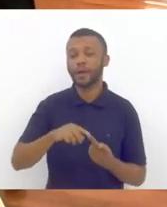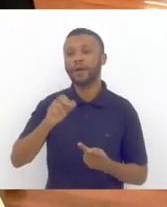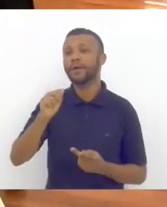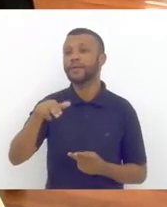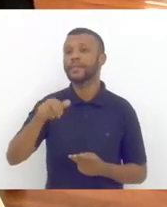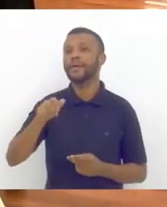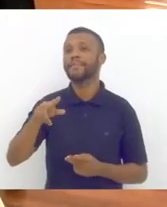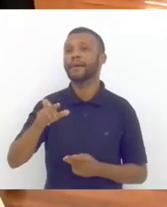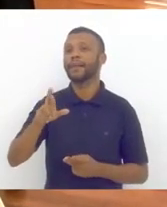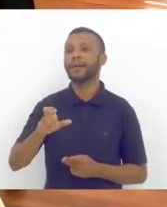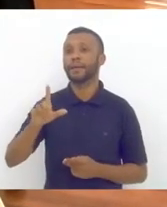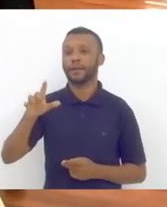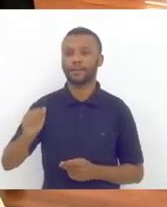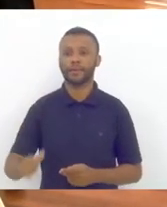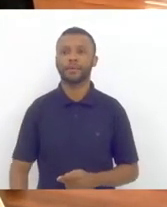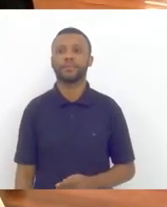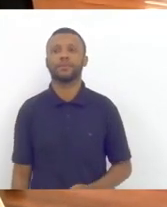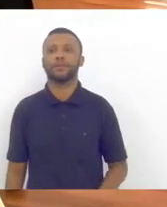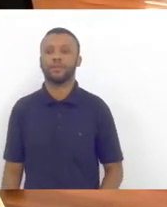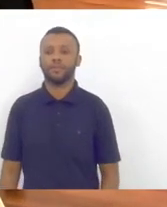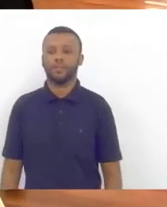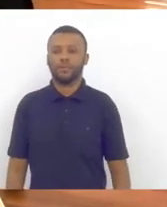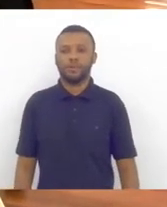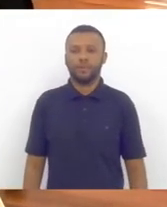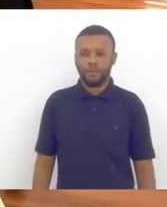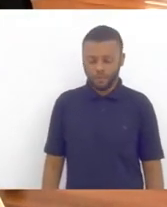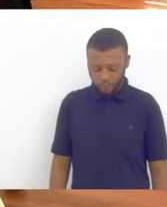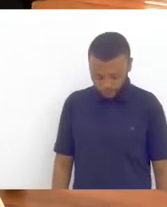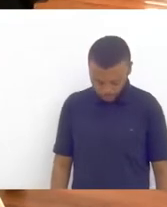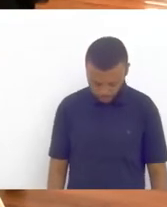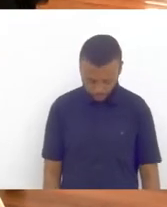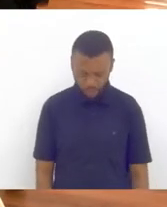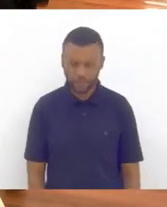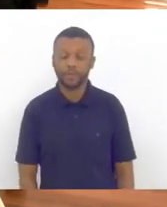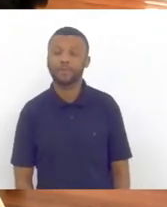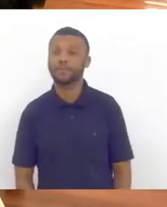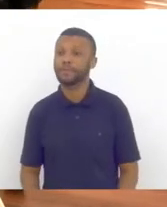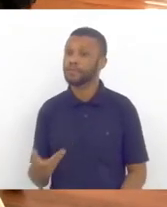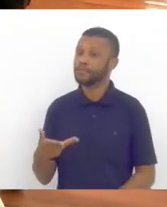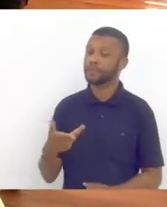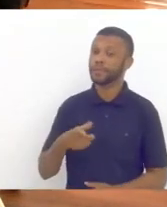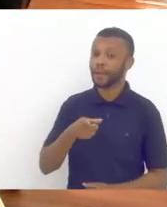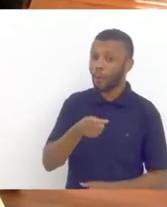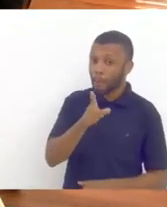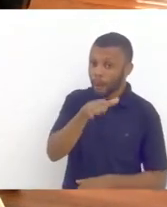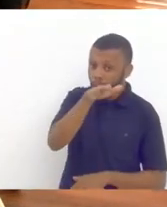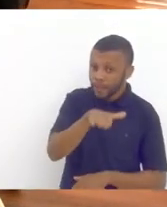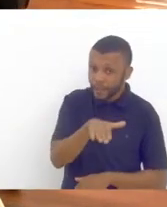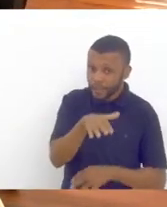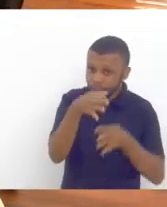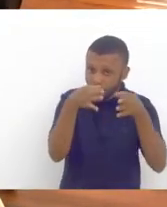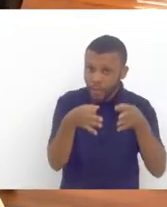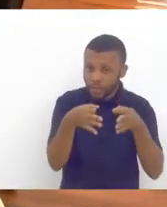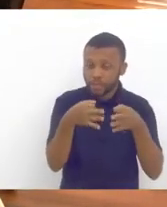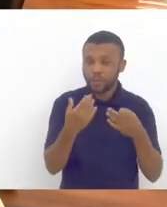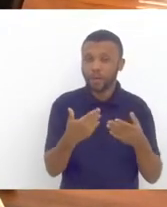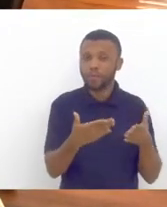Valéria, desculpe, eu não tinha pego. Bom, vamos acelerar, porque às 13 horas em ponto eu